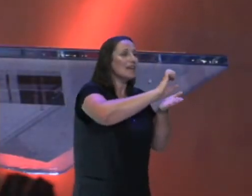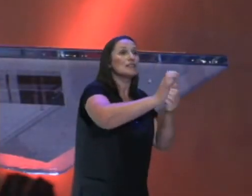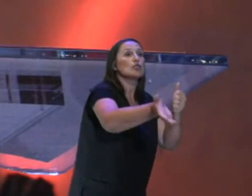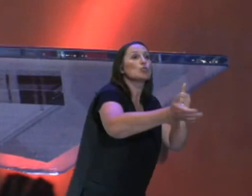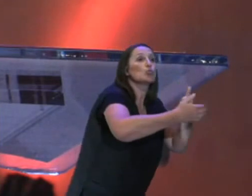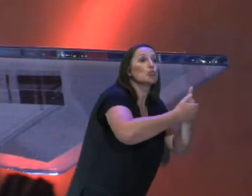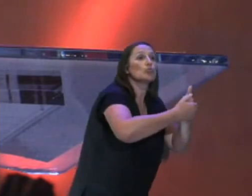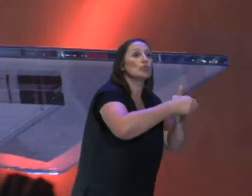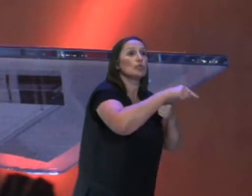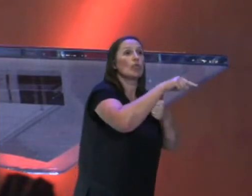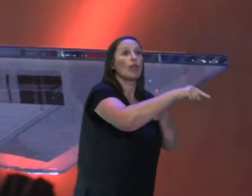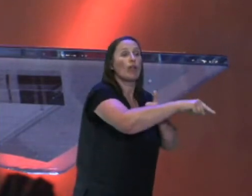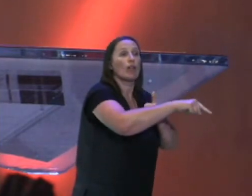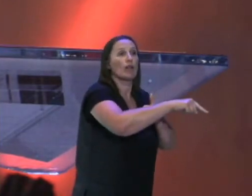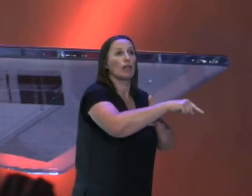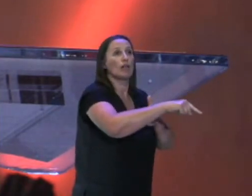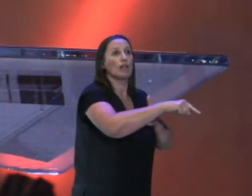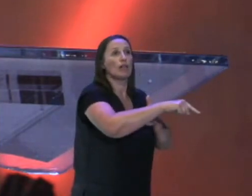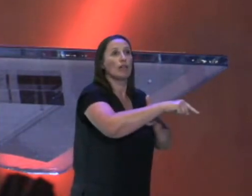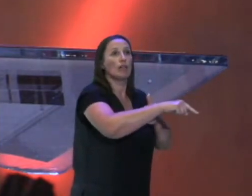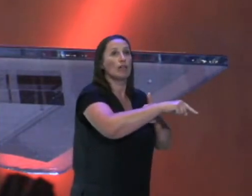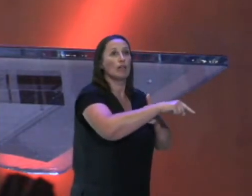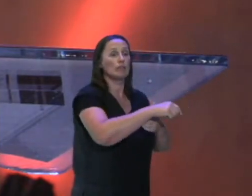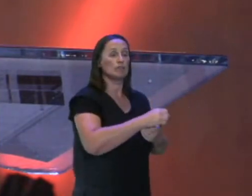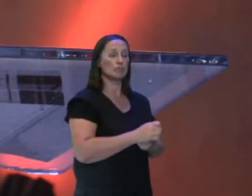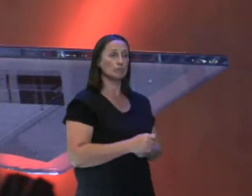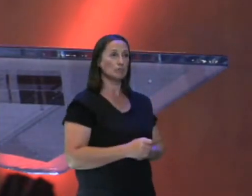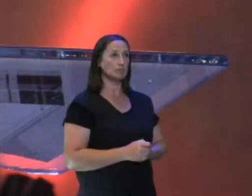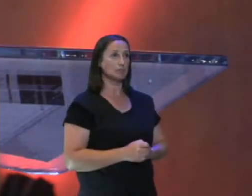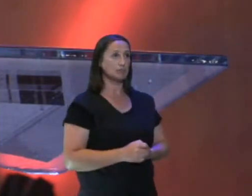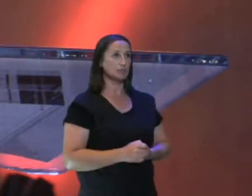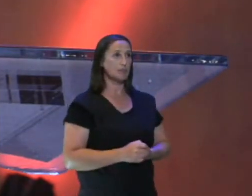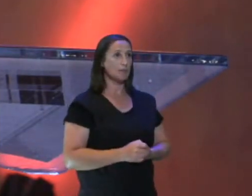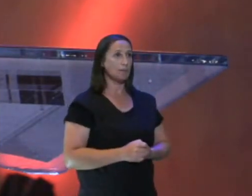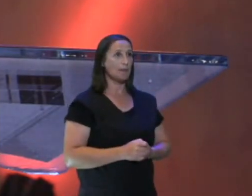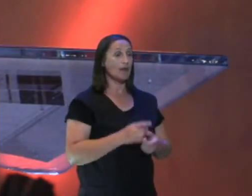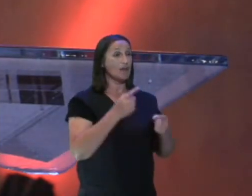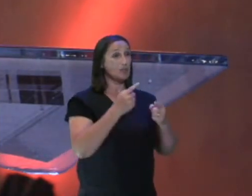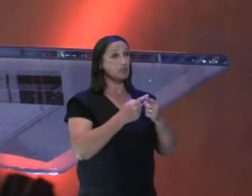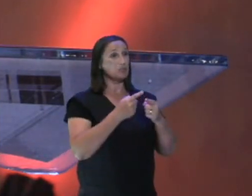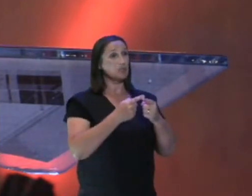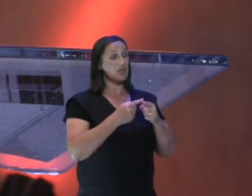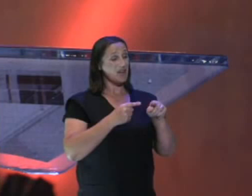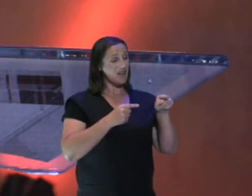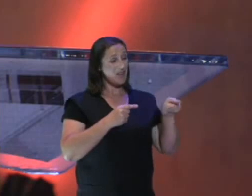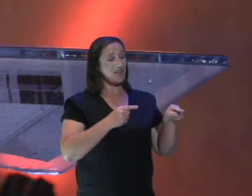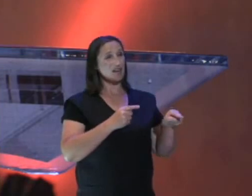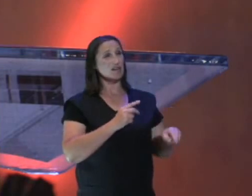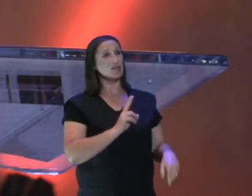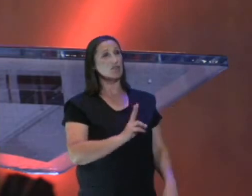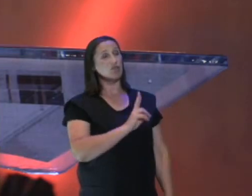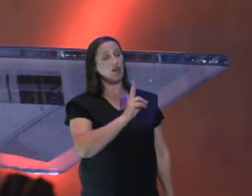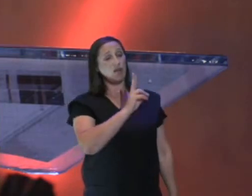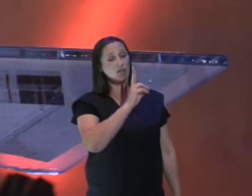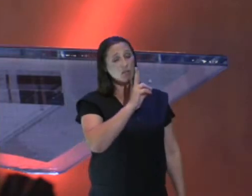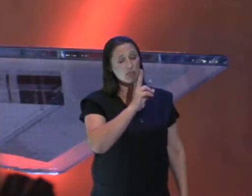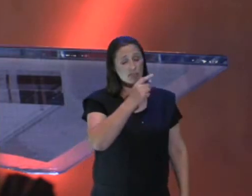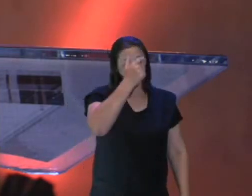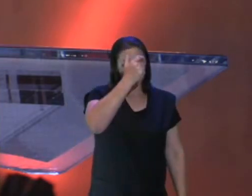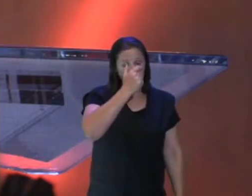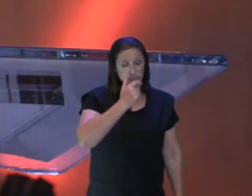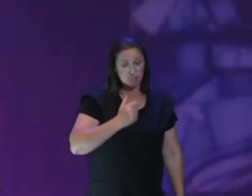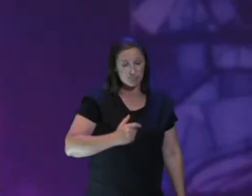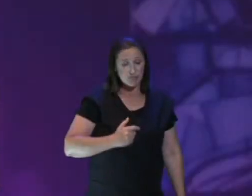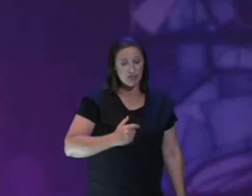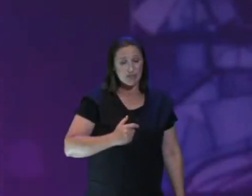caverna? Porque o seu valor, quanto pessoa,